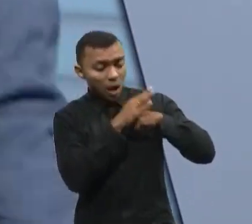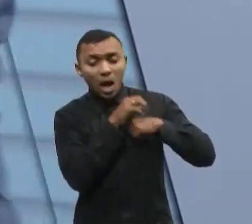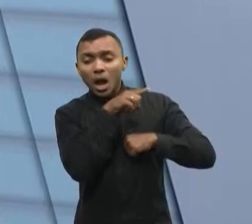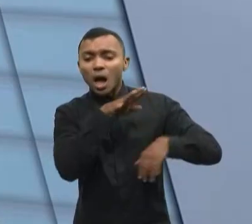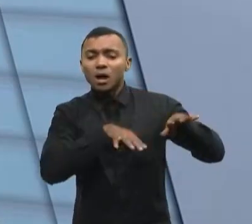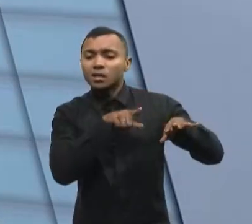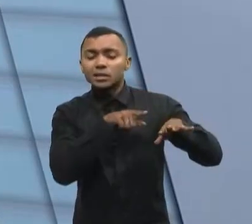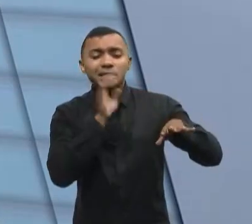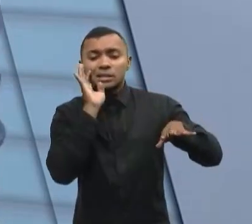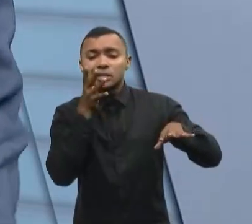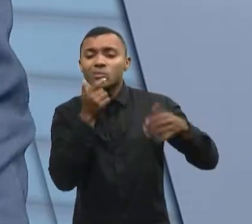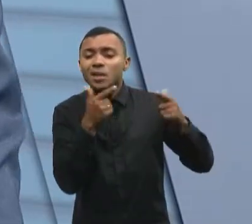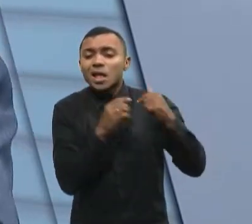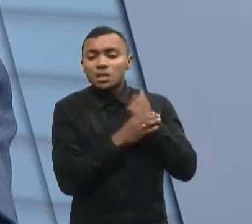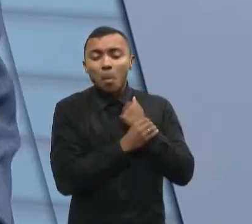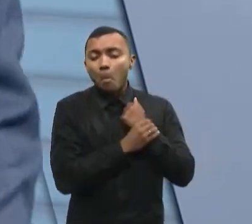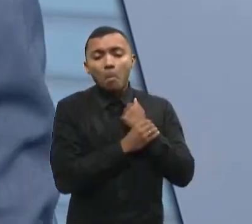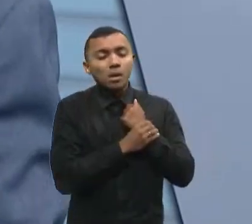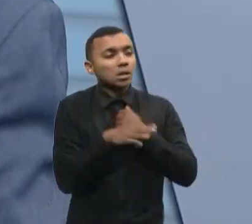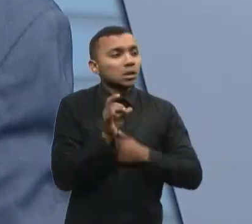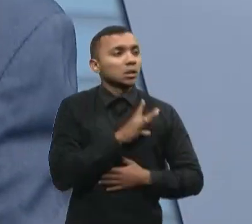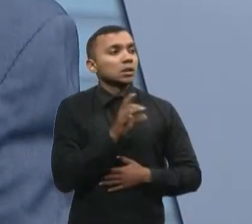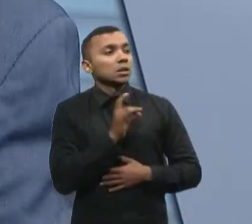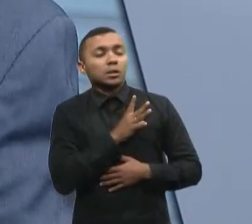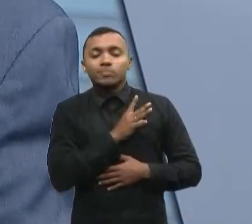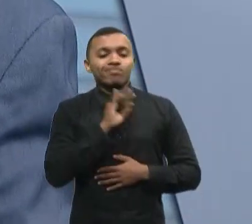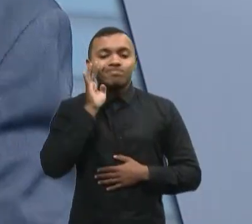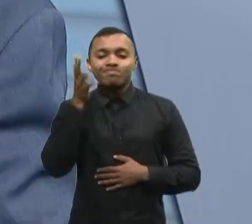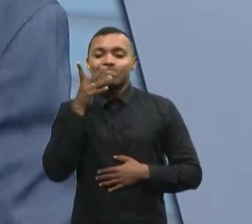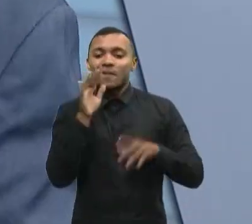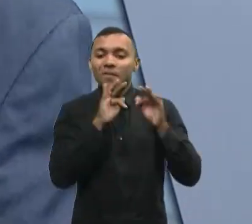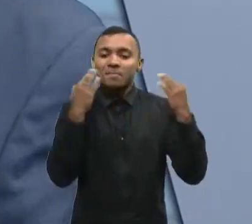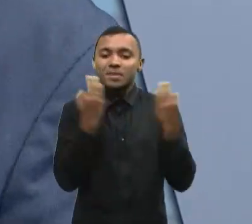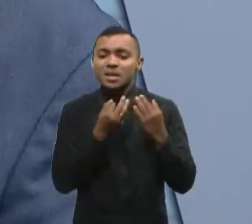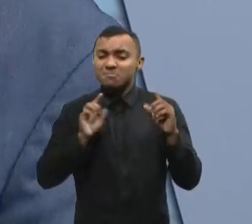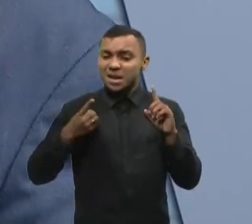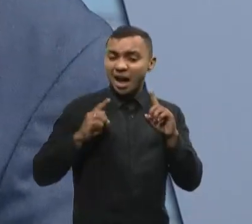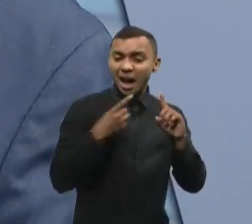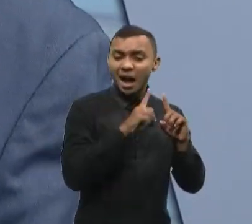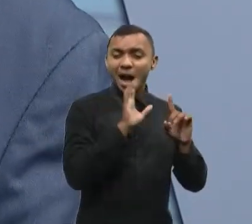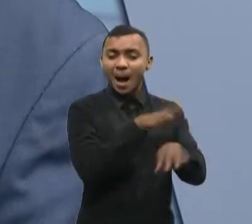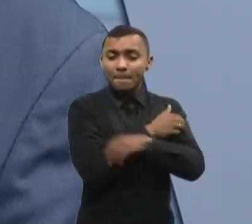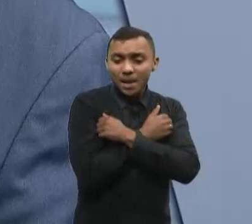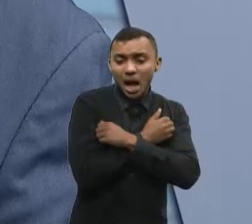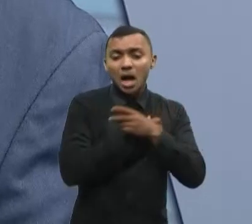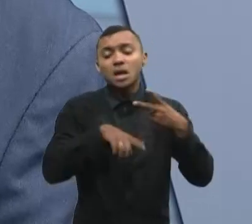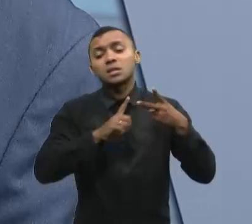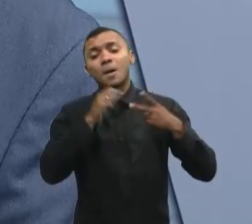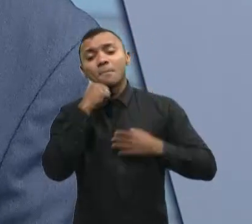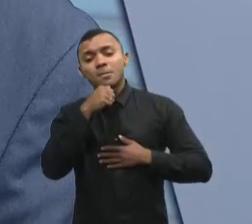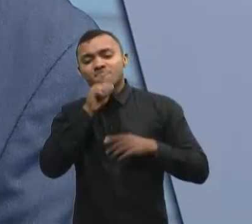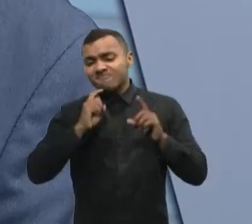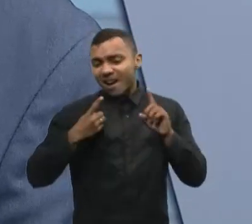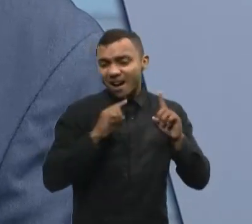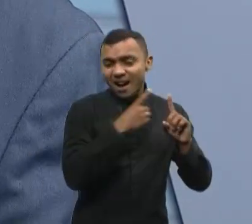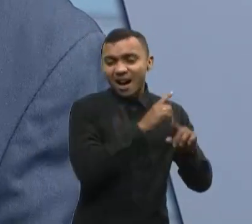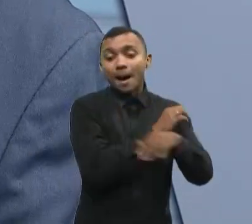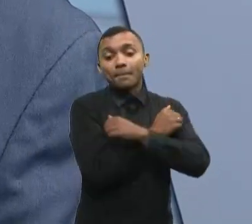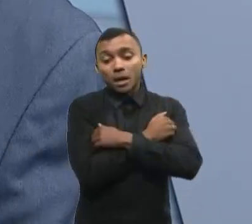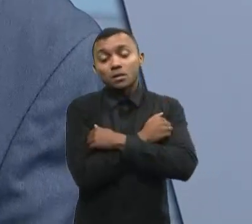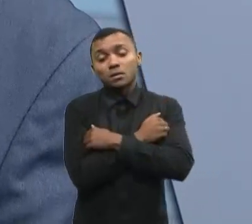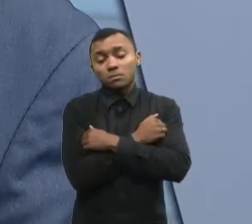insegura, ela corre para a mãe, corre para o pai, corre para a tia. Né? Quer dizer, isso é normal. Quer dizer, no nosso crescimento,